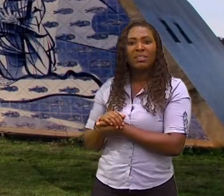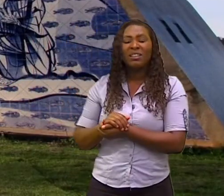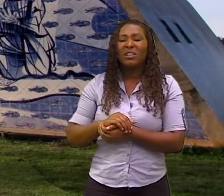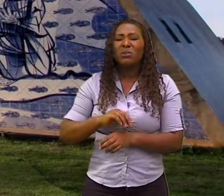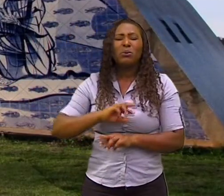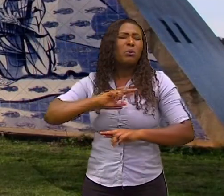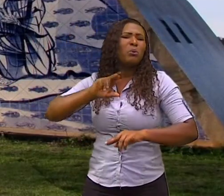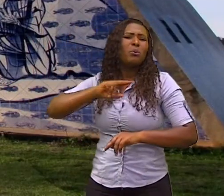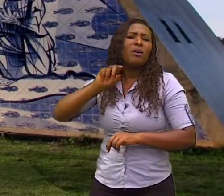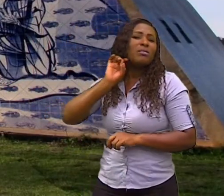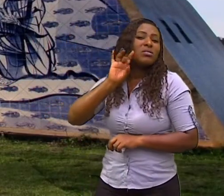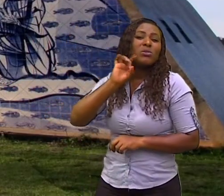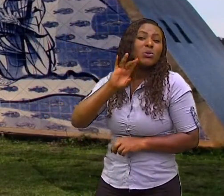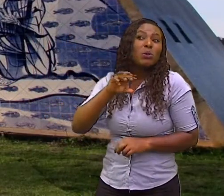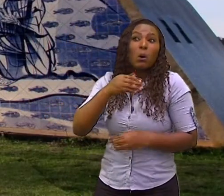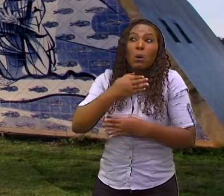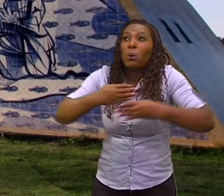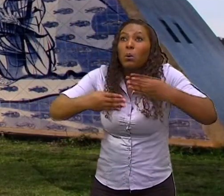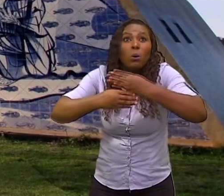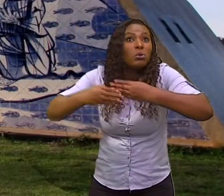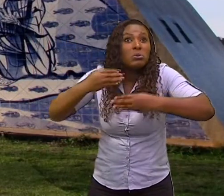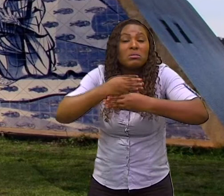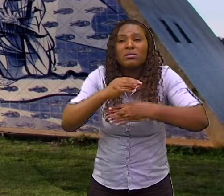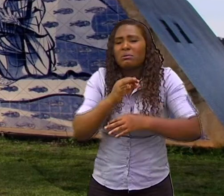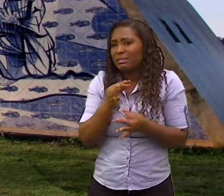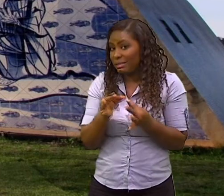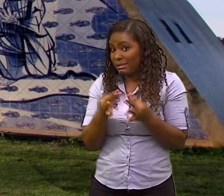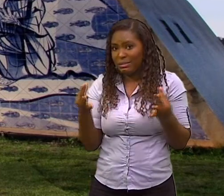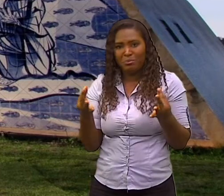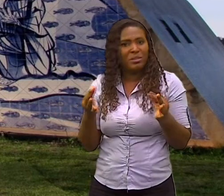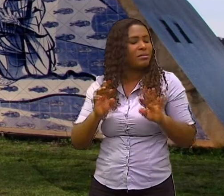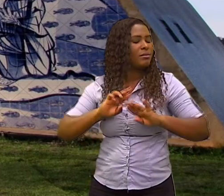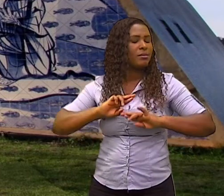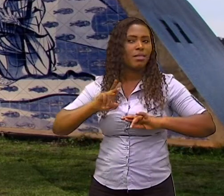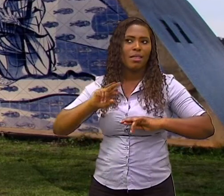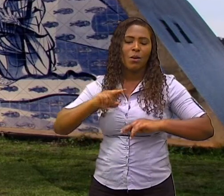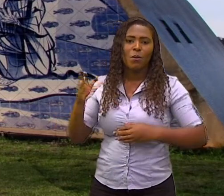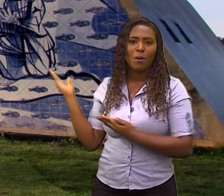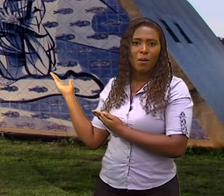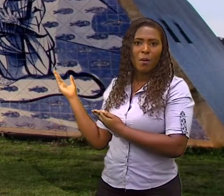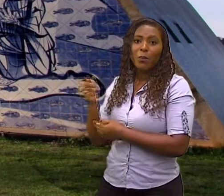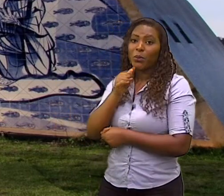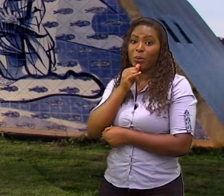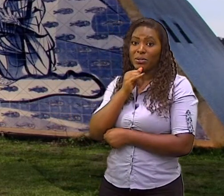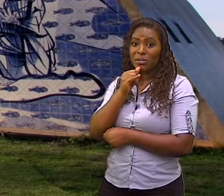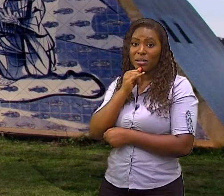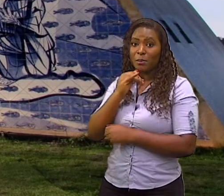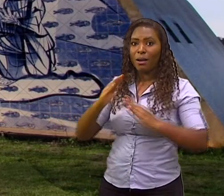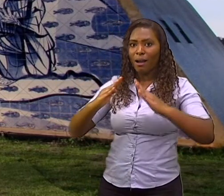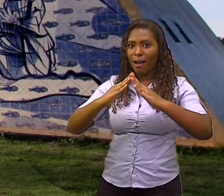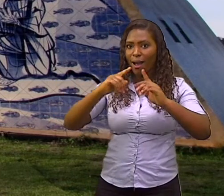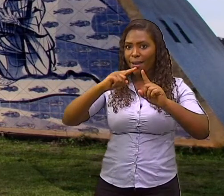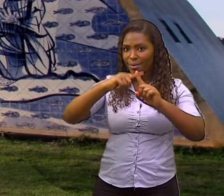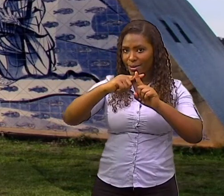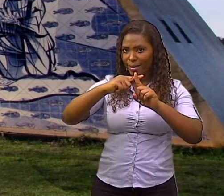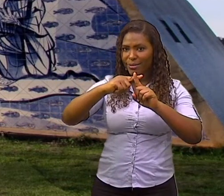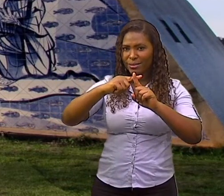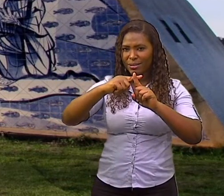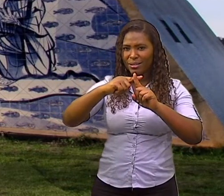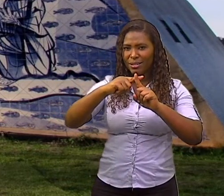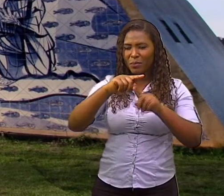prédios, mas eram monumentos à genialidade. Se a gente vê aqui atrás a igrejinha da Pampulha, a igrejinha de São